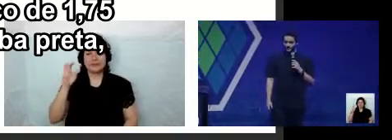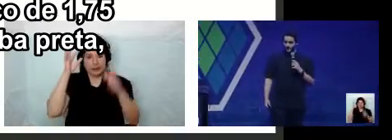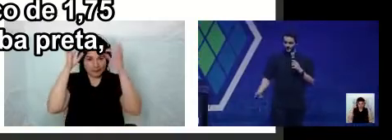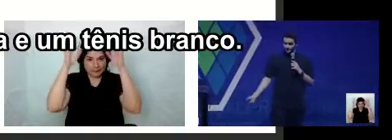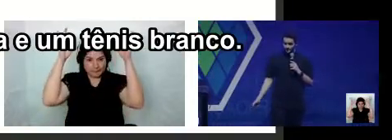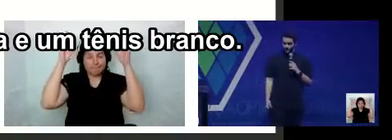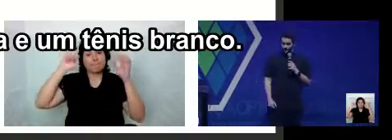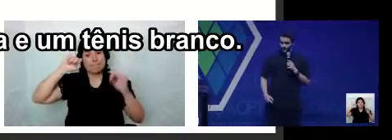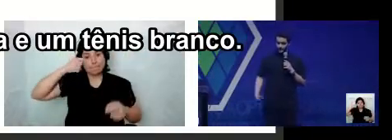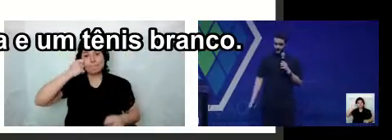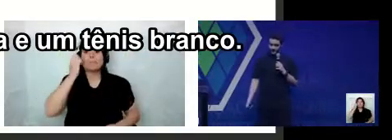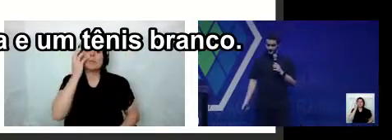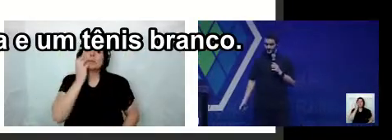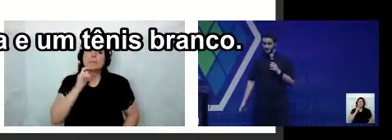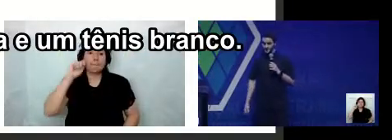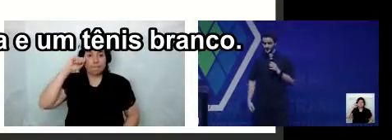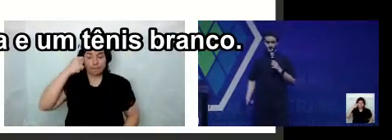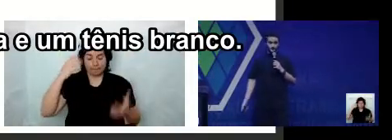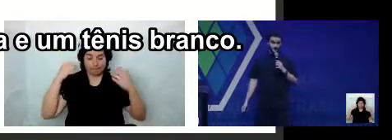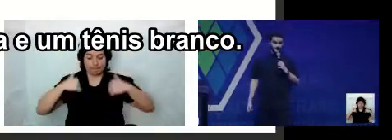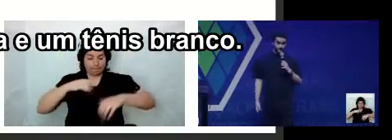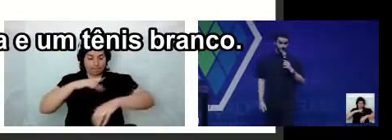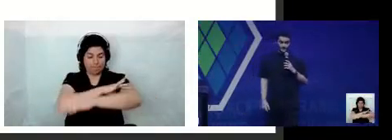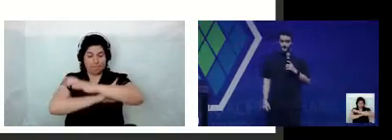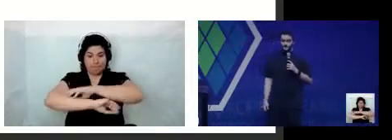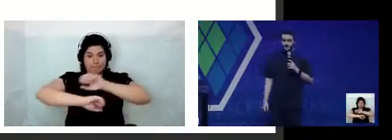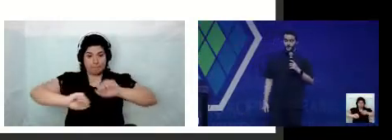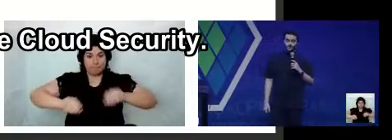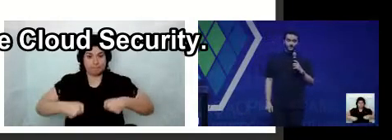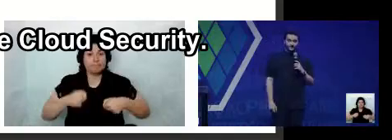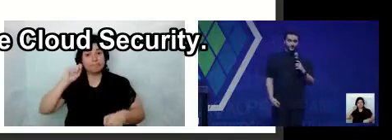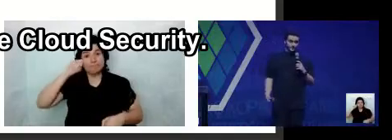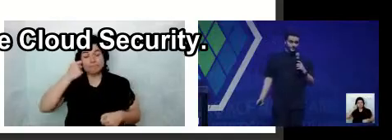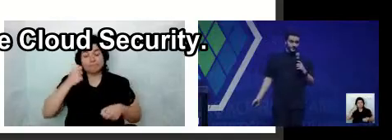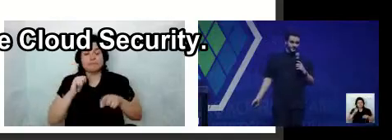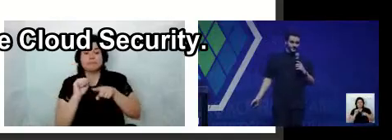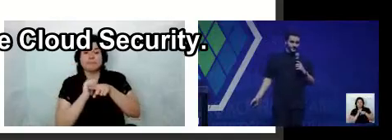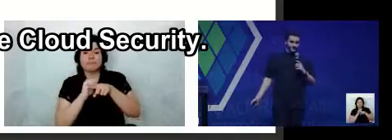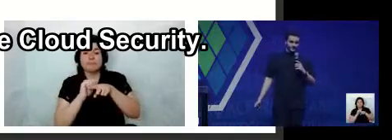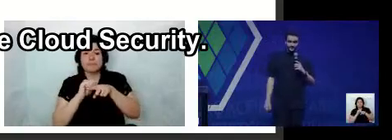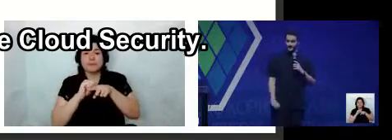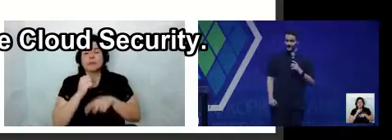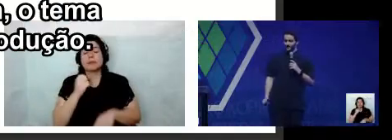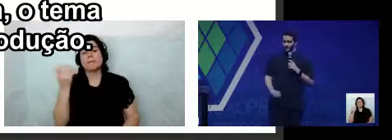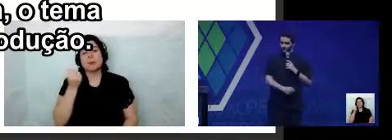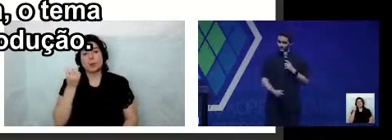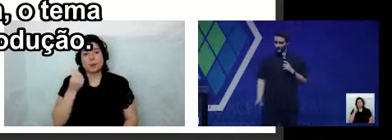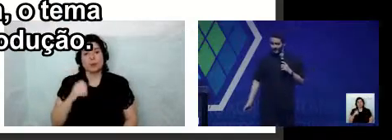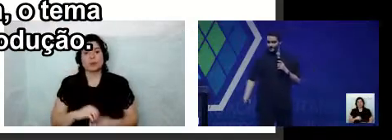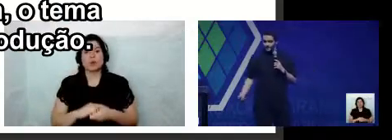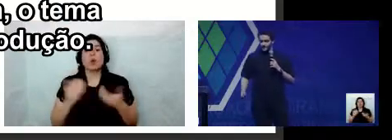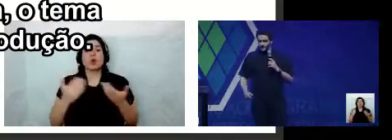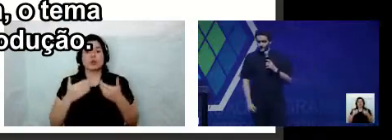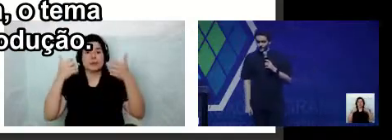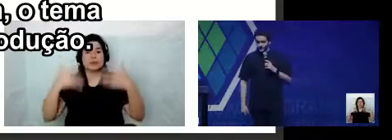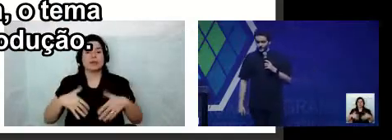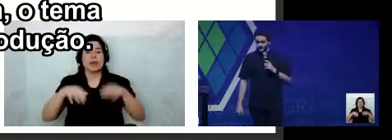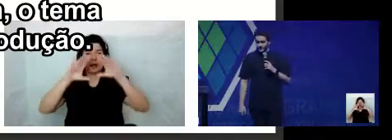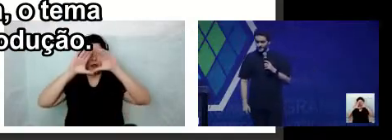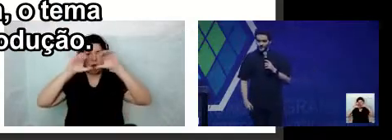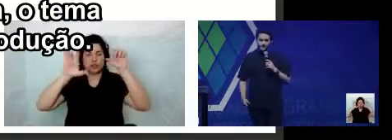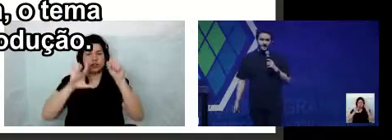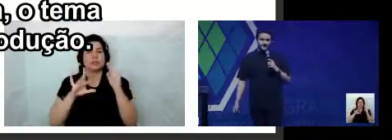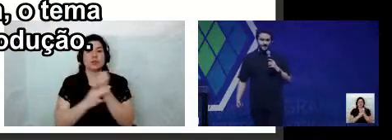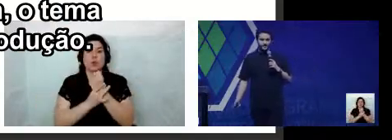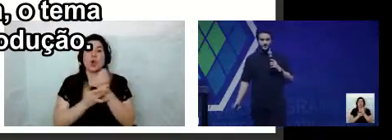preto, barba preta, usando uma roupa, camiseta e calça preta e um tênis branco. E hoje a gente vai falar um pouco sobre Cloud Security. Tá? Então, como eles comentaram, o tema